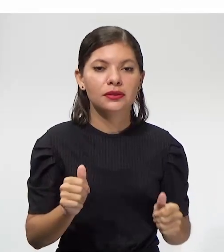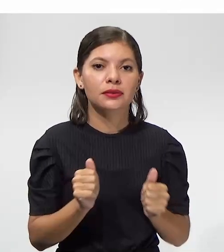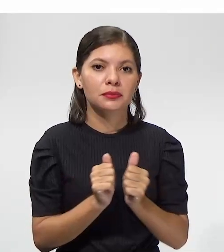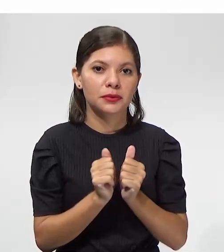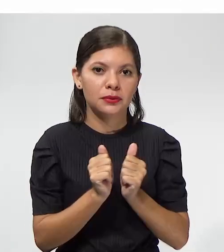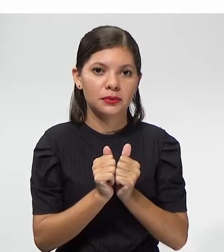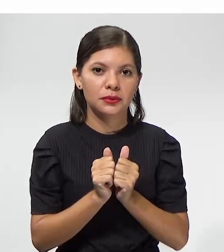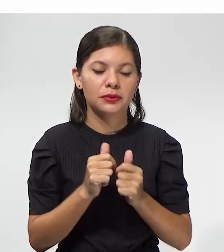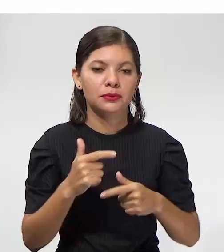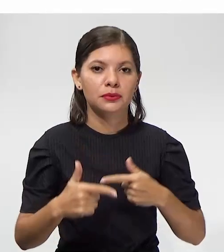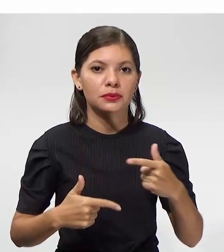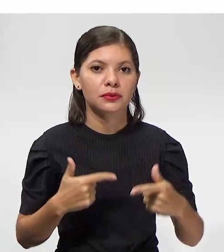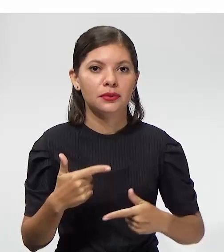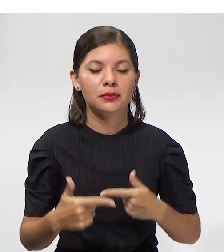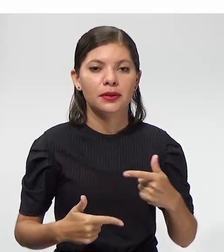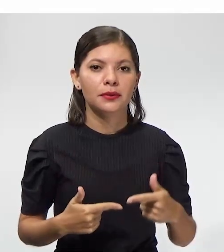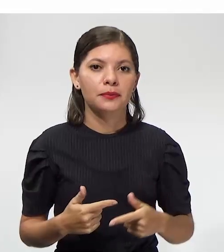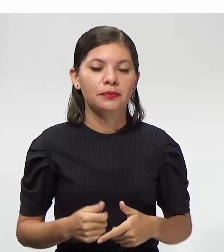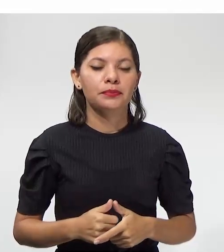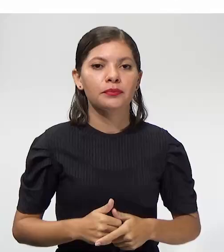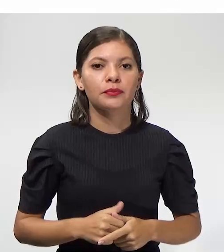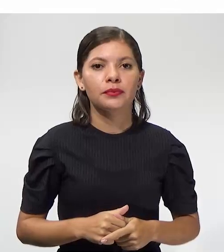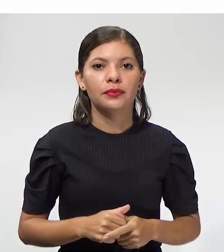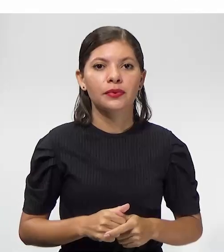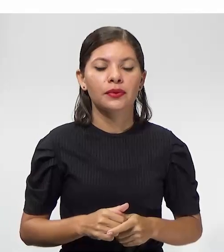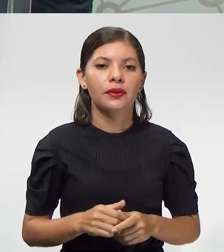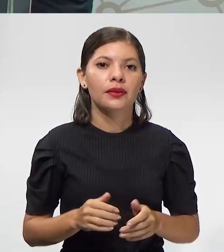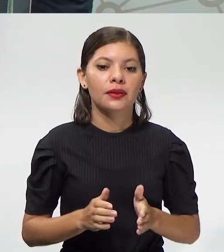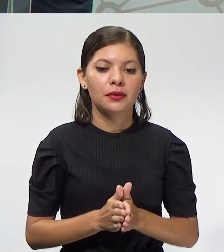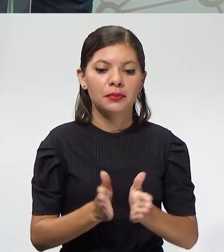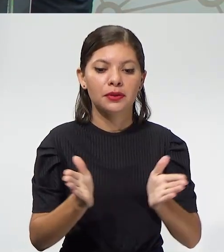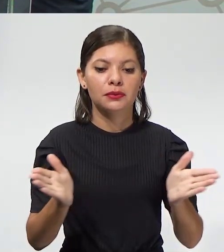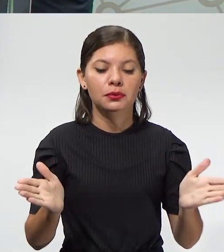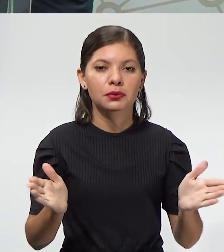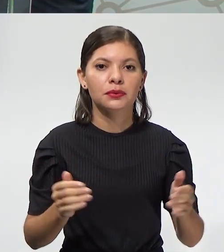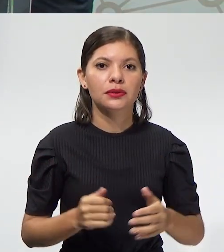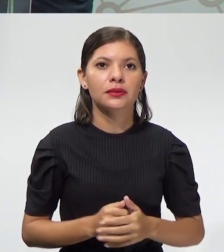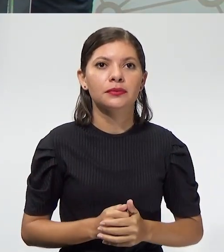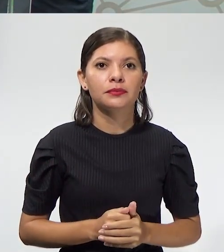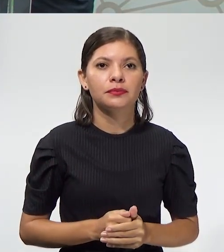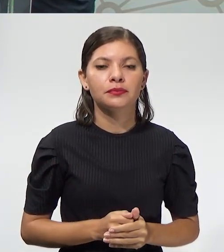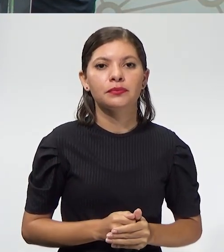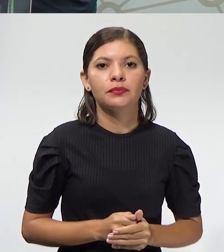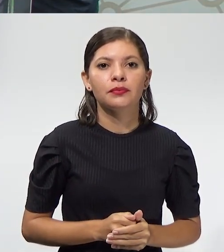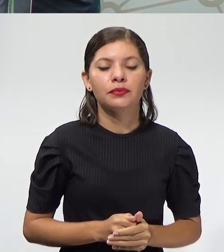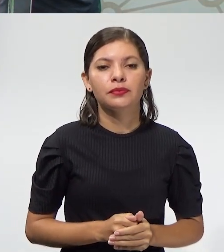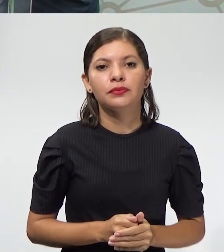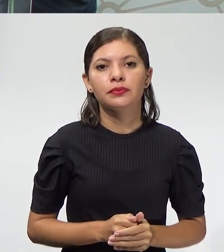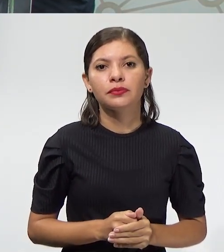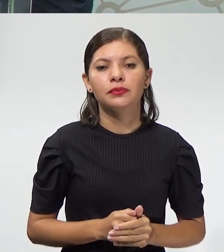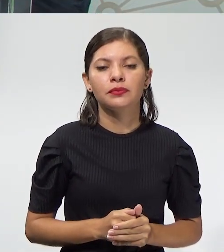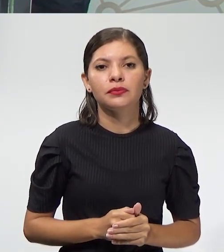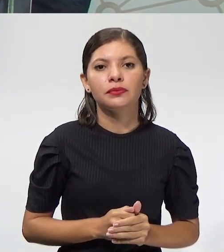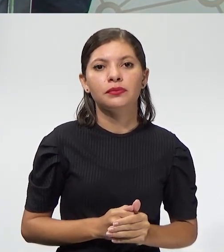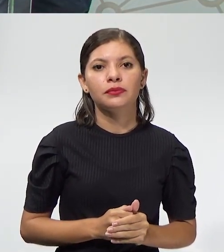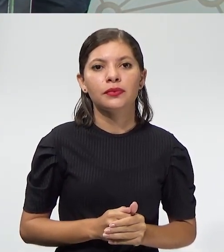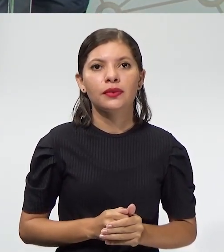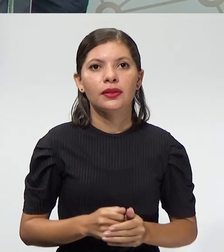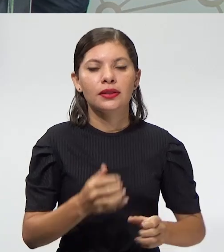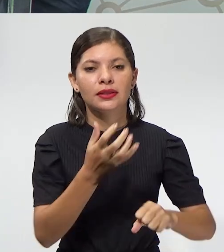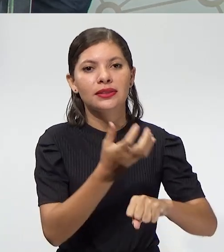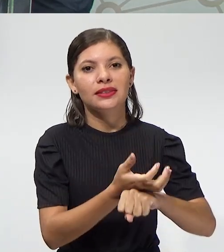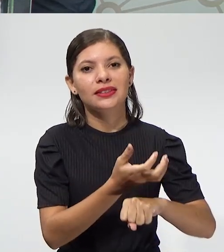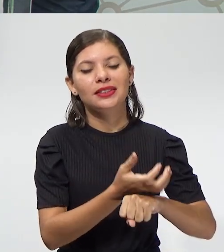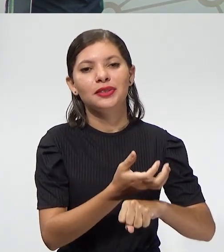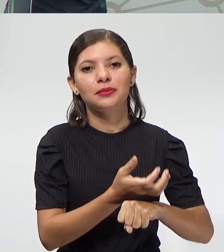trabalho que envolve uma postura de abertura e também desapego. Podemos continuar? E essa disciplina é justamente